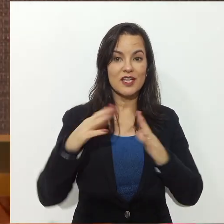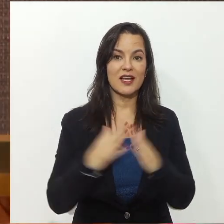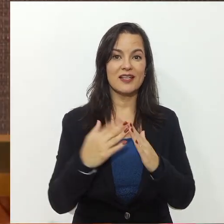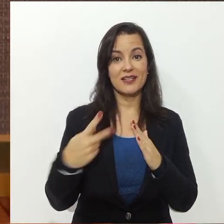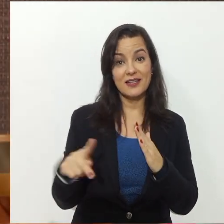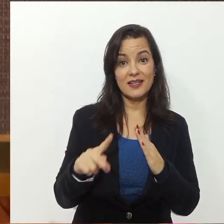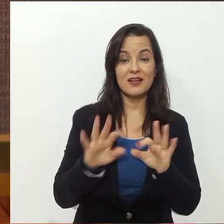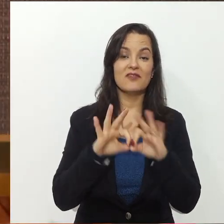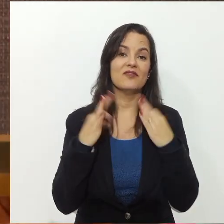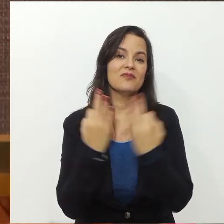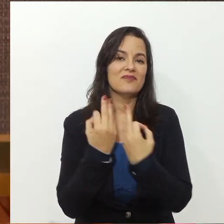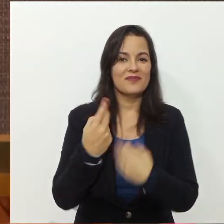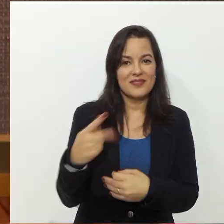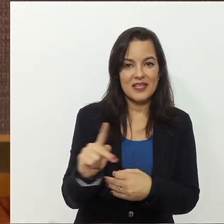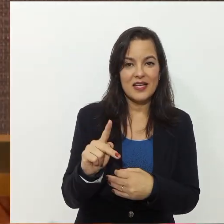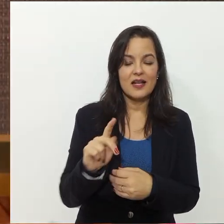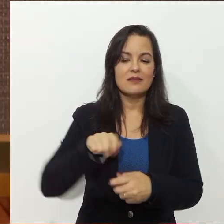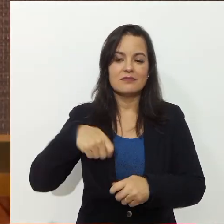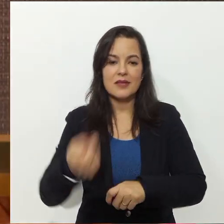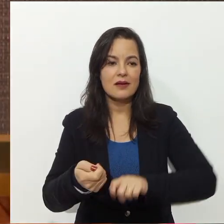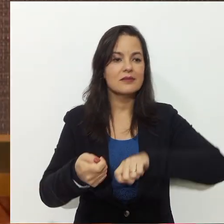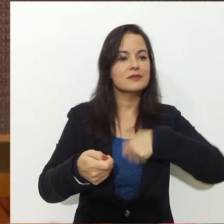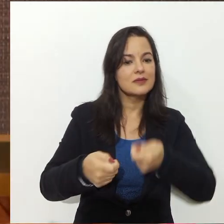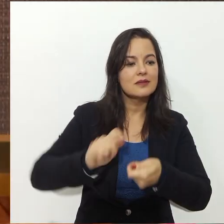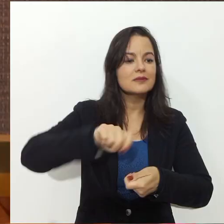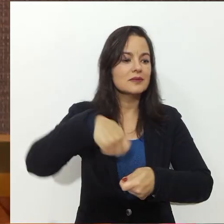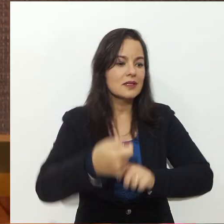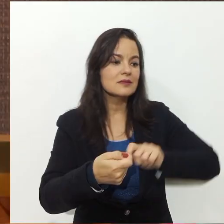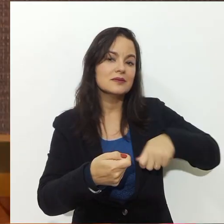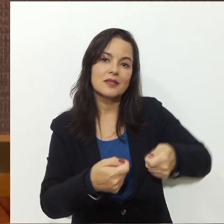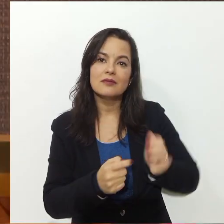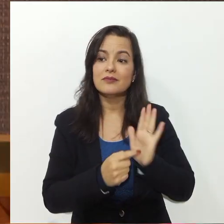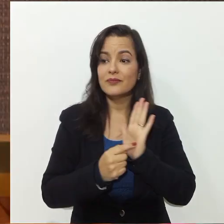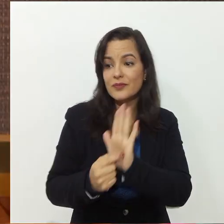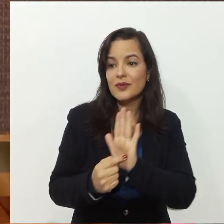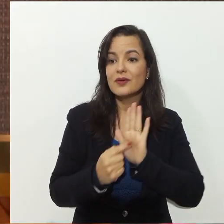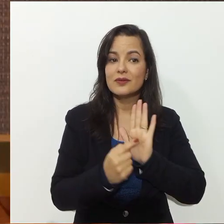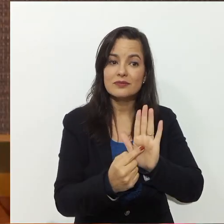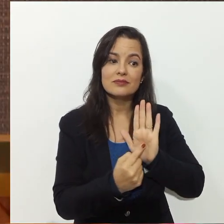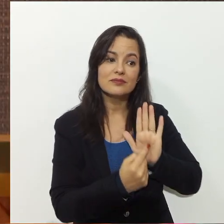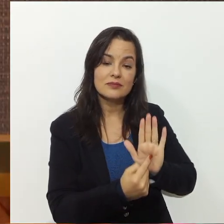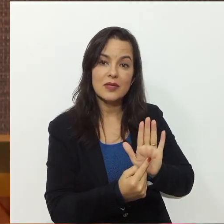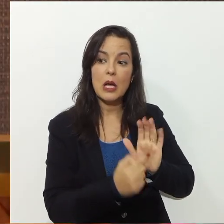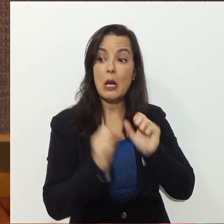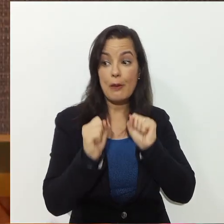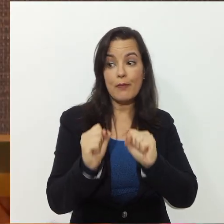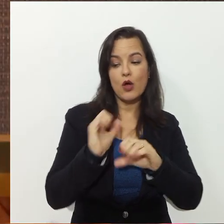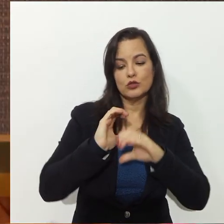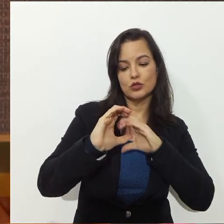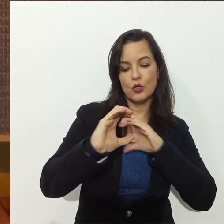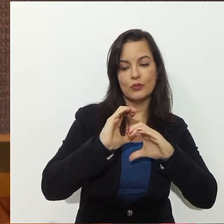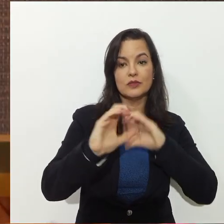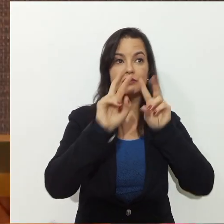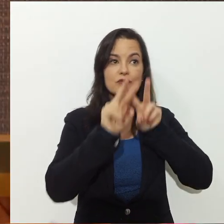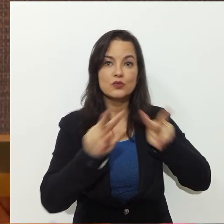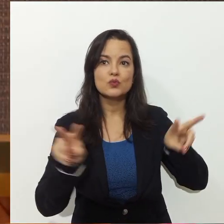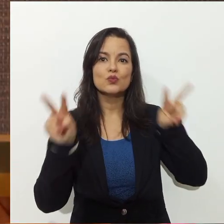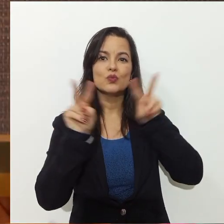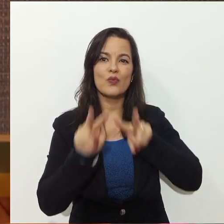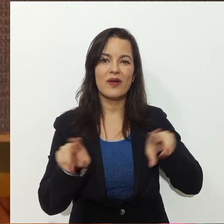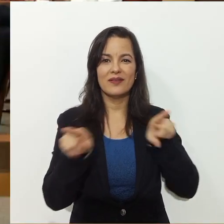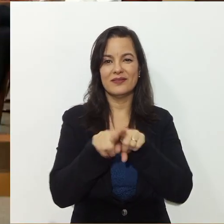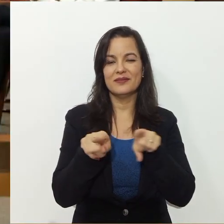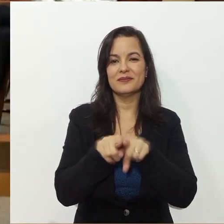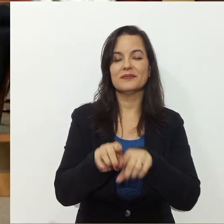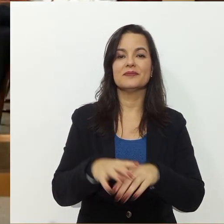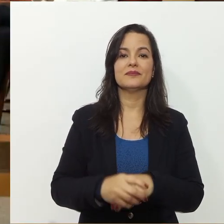vai sinalizando aos poucos, ali mostrando para ela que é possível uma comunicação visual. Queria que você